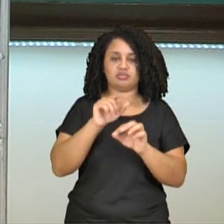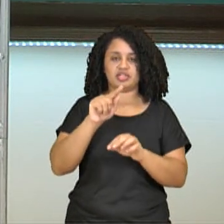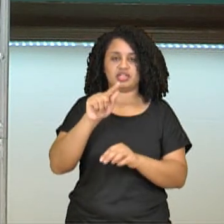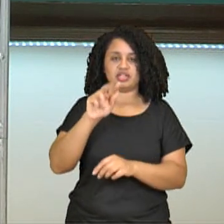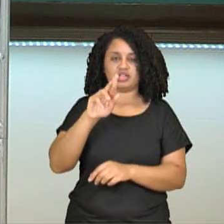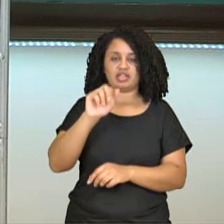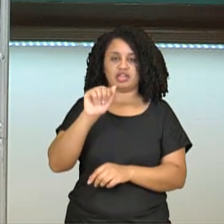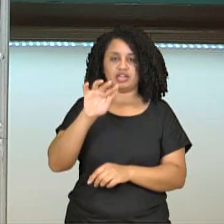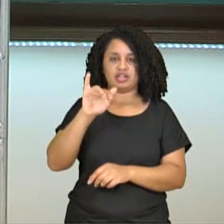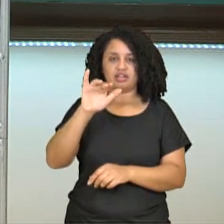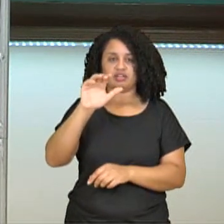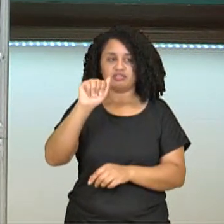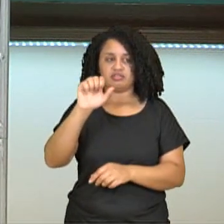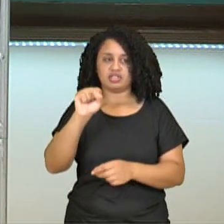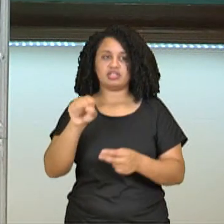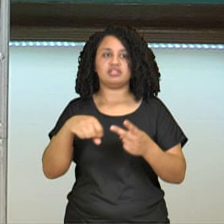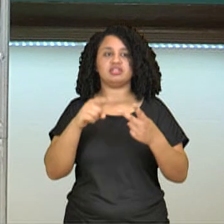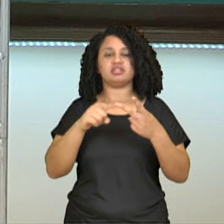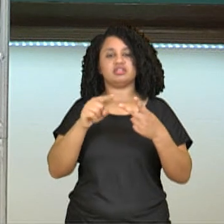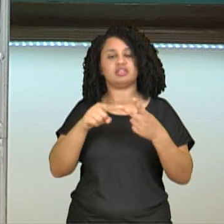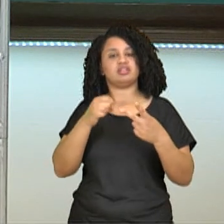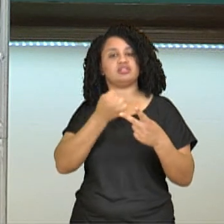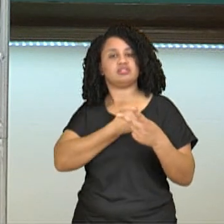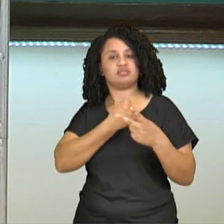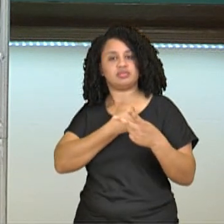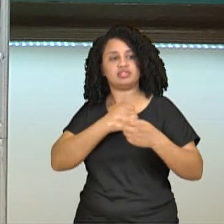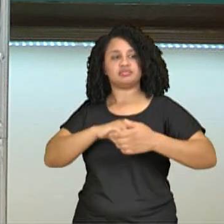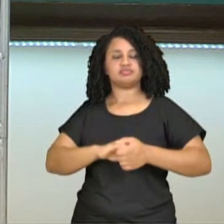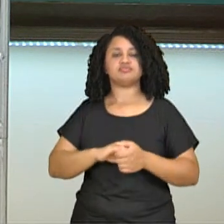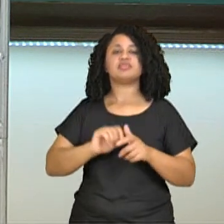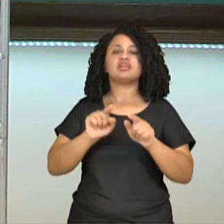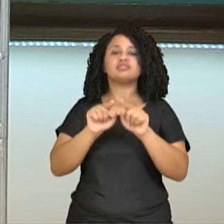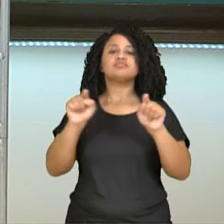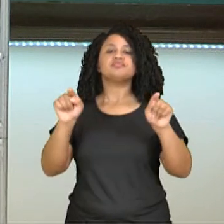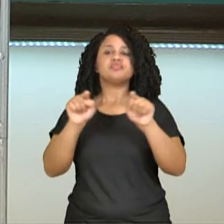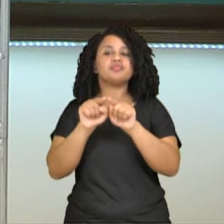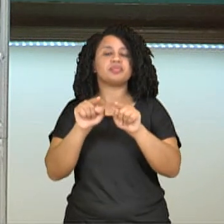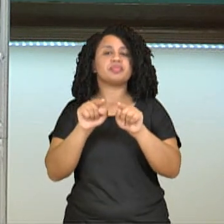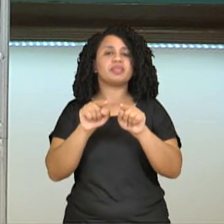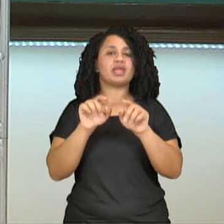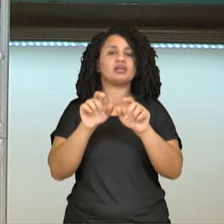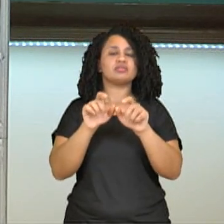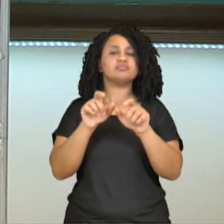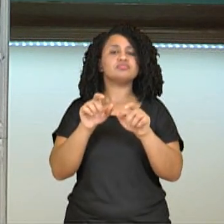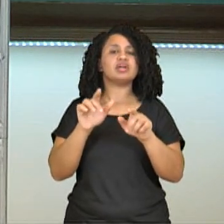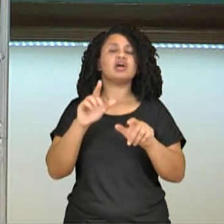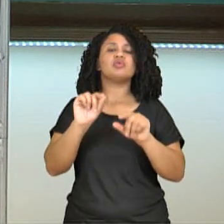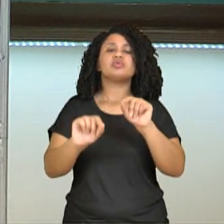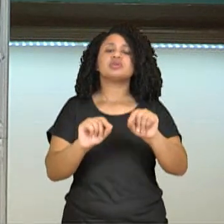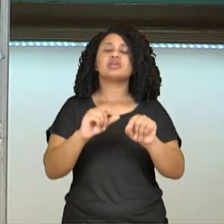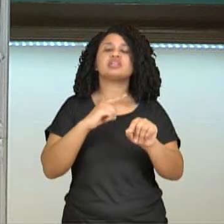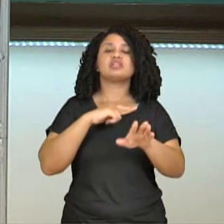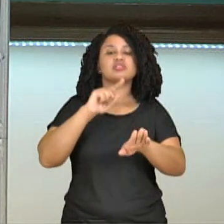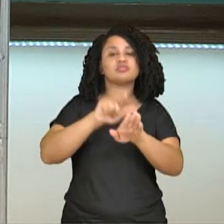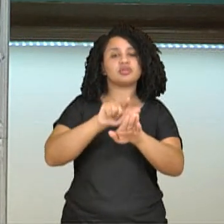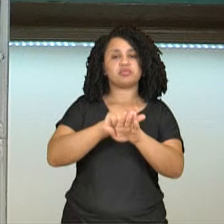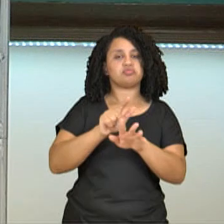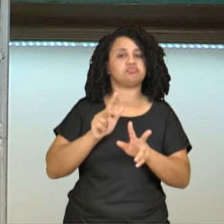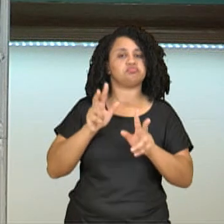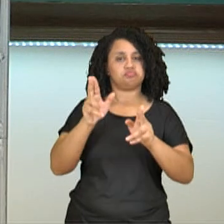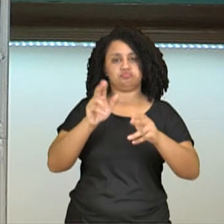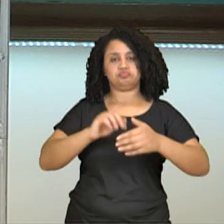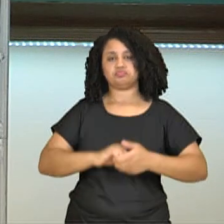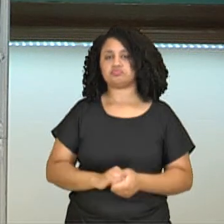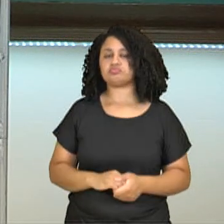gráficas e escalas numéricas. E essas escalas gráficas e numéricas, elas têm a mesma função.